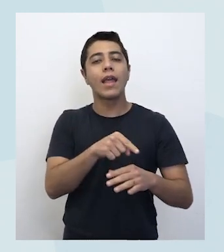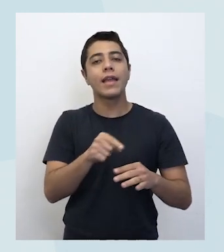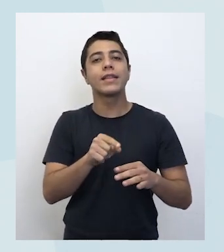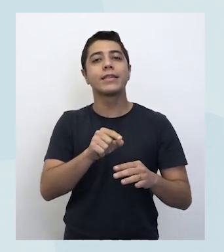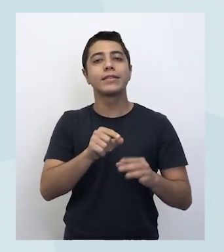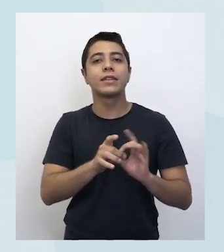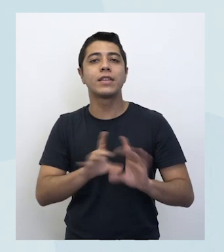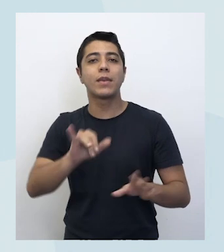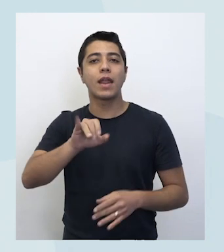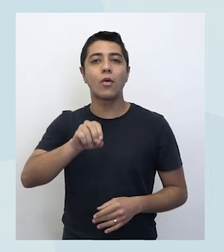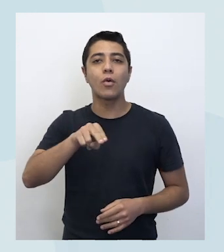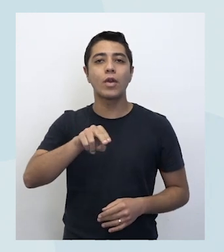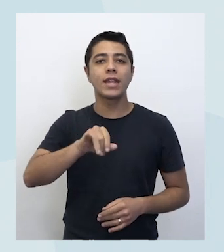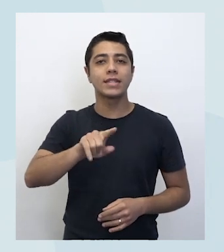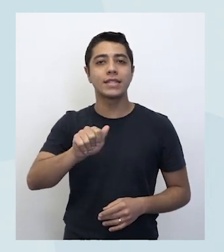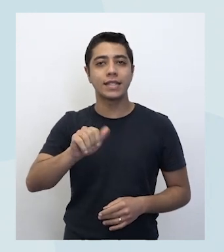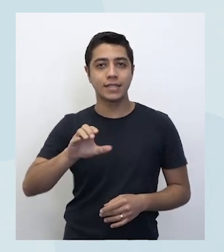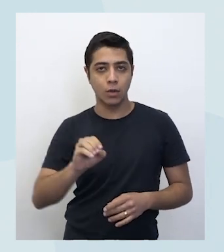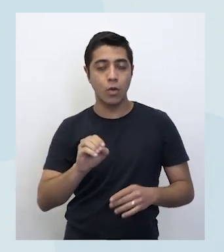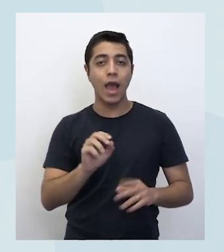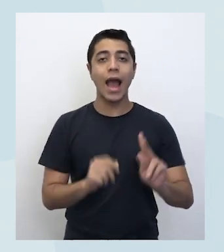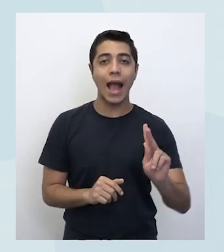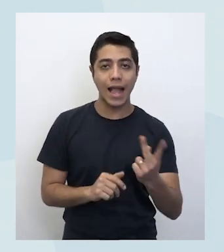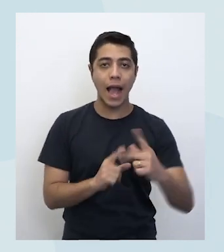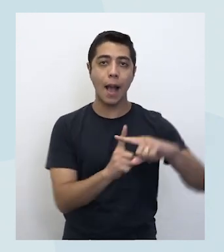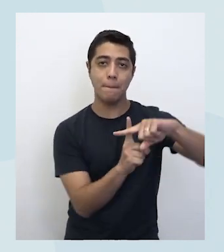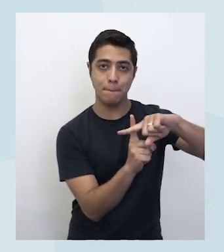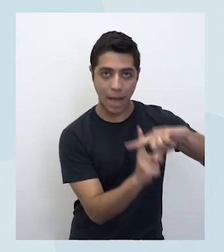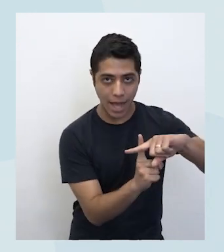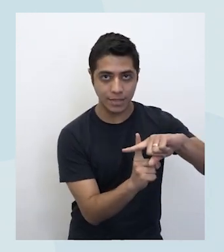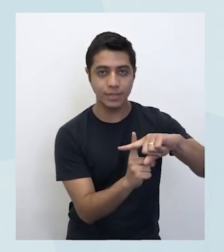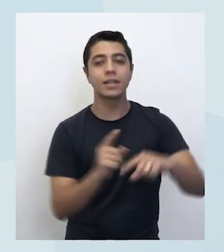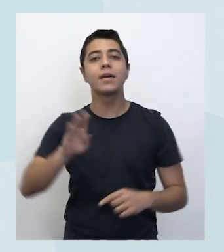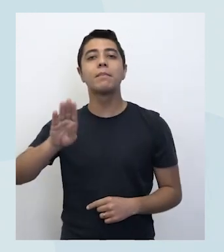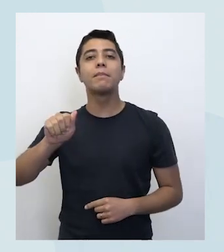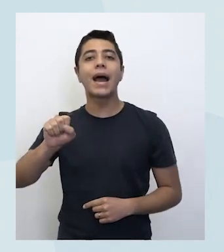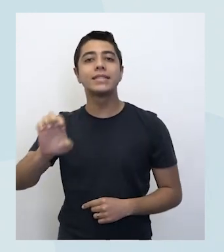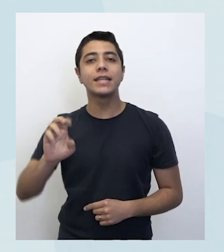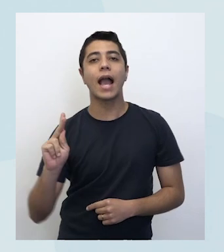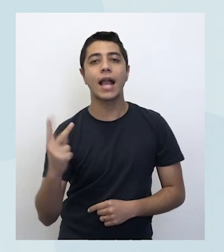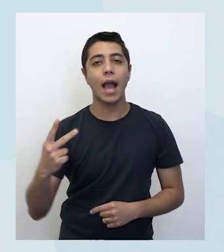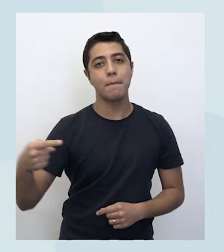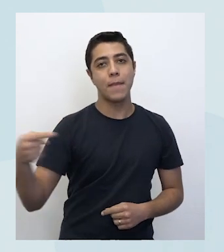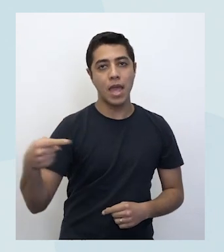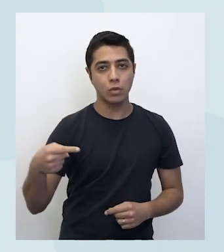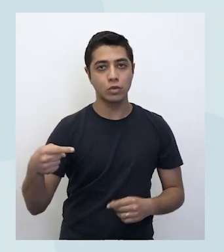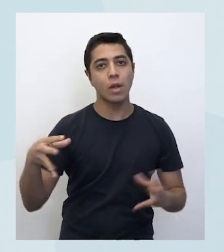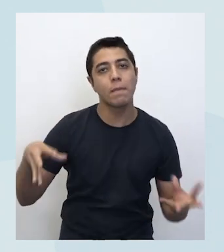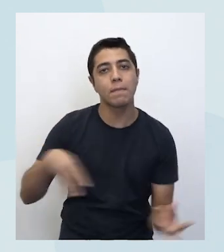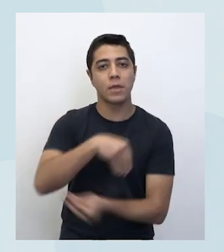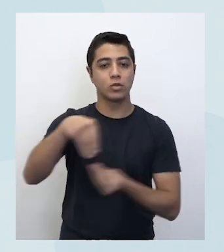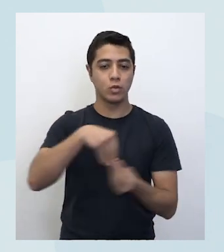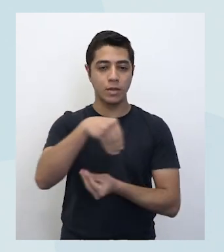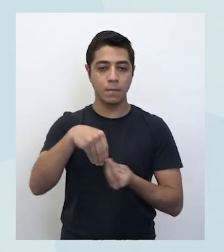que libera OH-. E esse H+ do ácido com mais OH- da base vai me dar água e o sal, em contrapartida, é